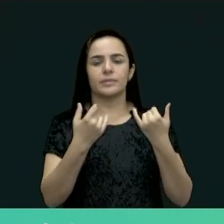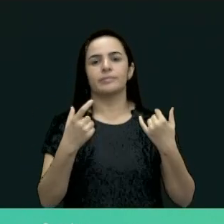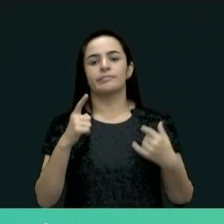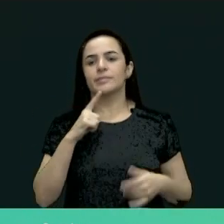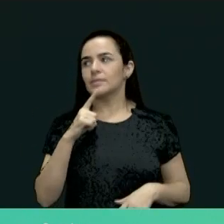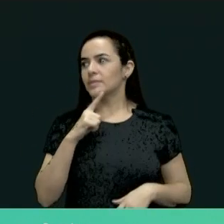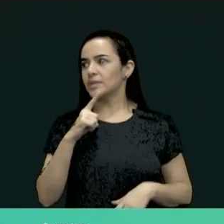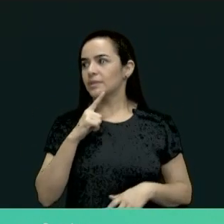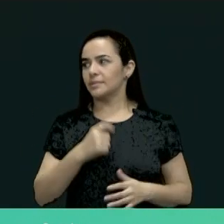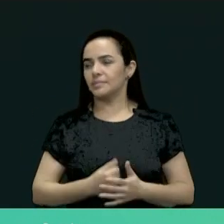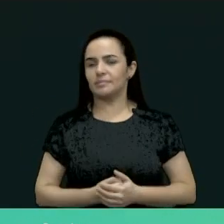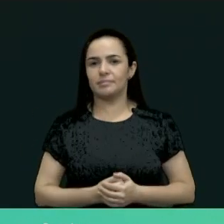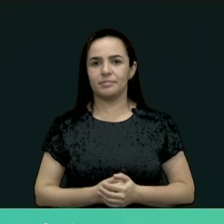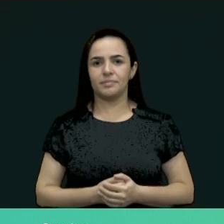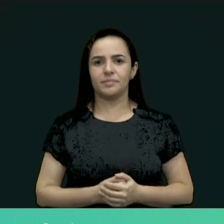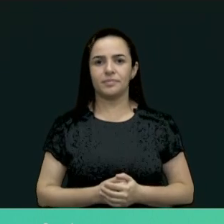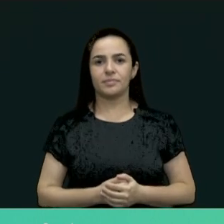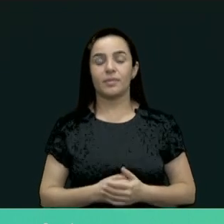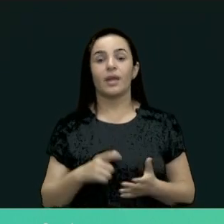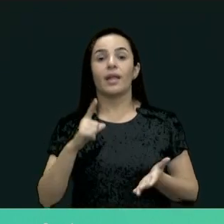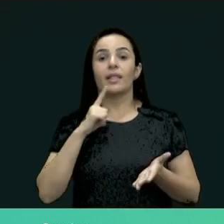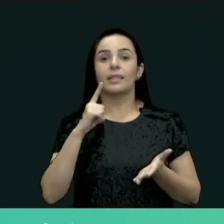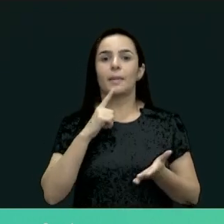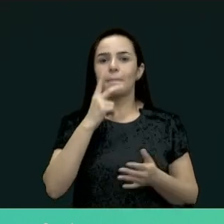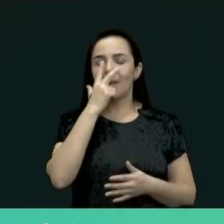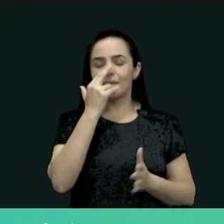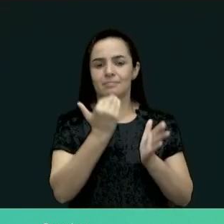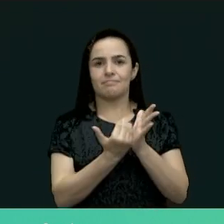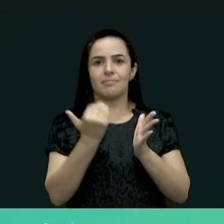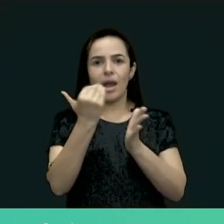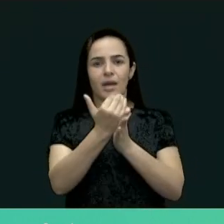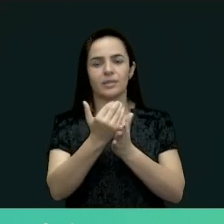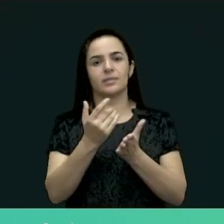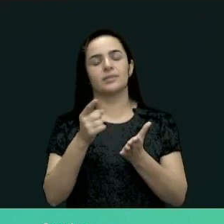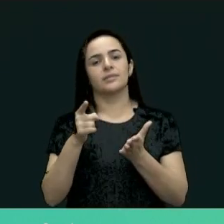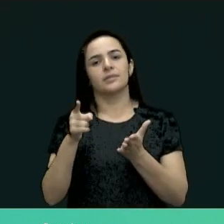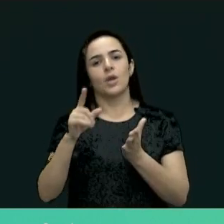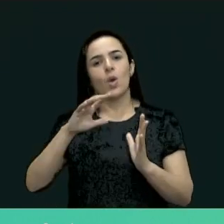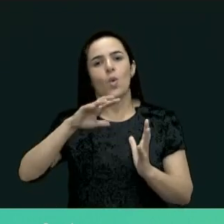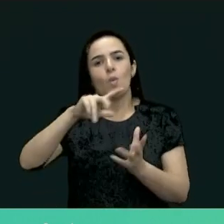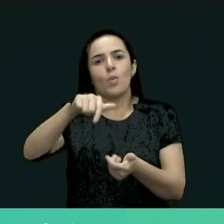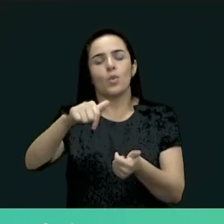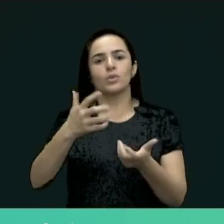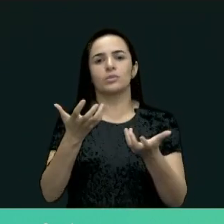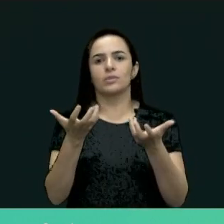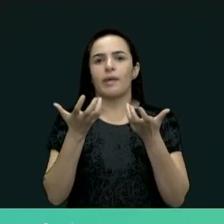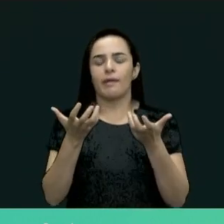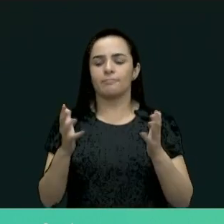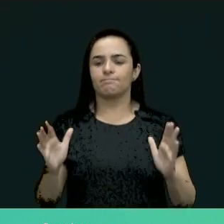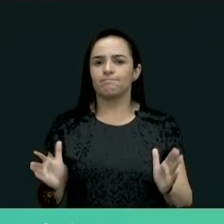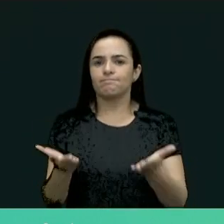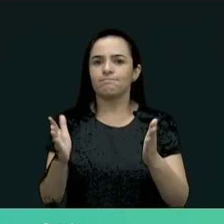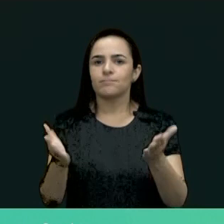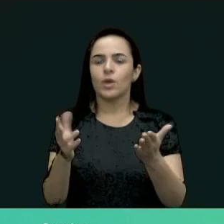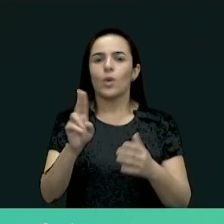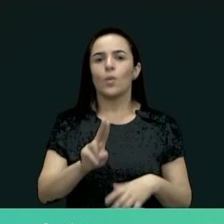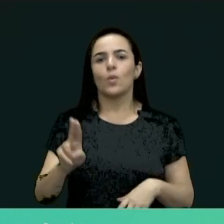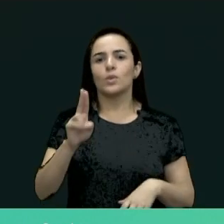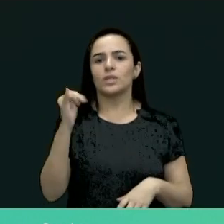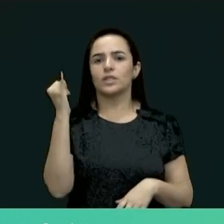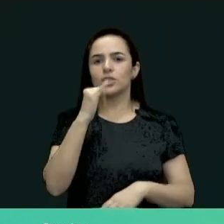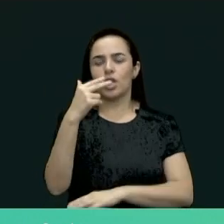os investimentos em energia eólica no mundo para que possamos alcançar os objetivos de net